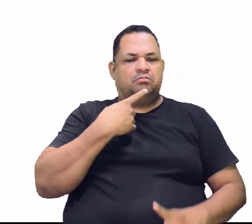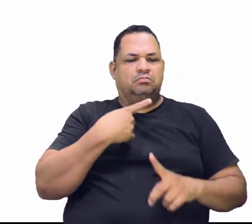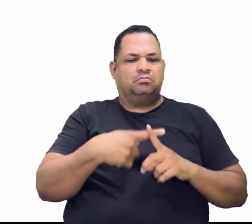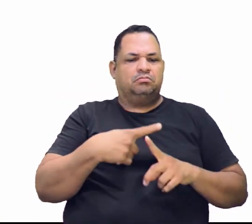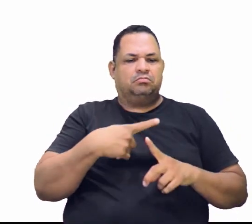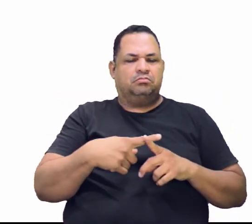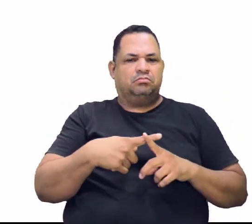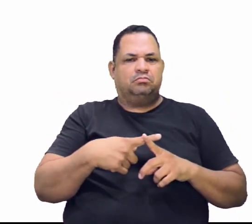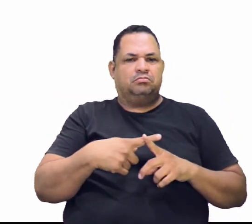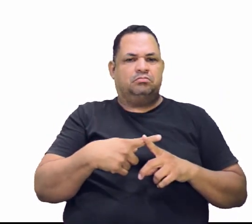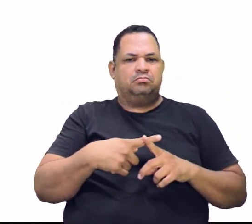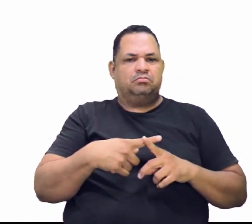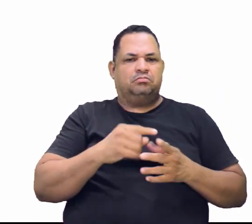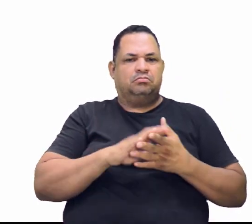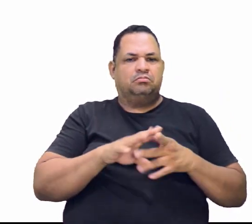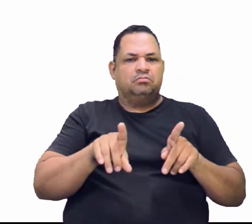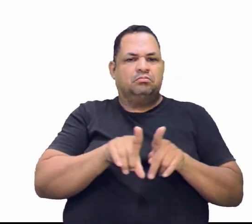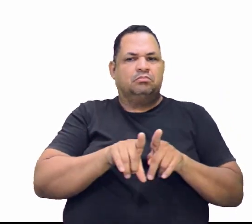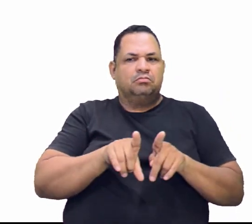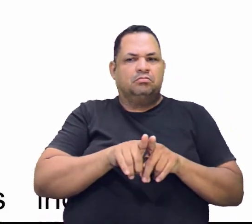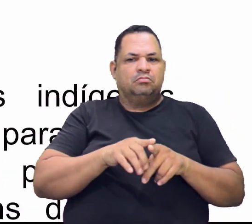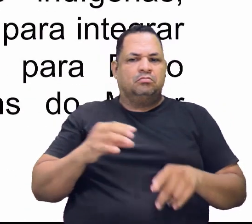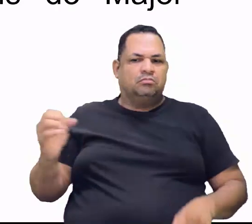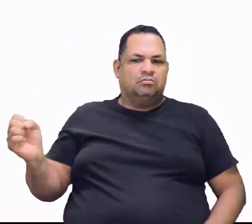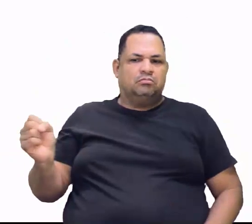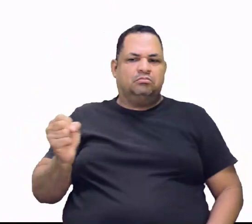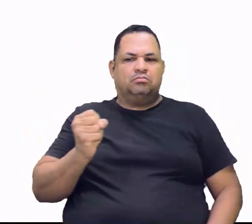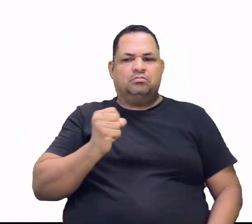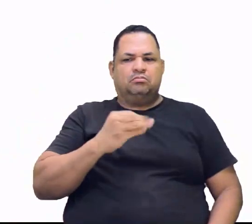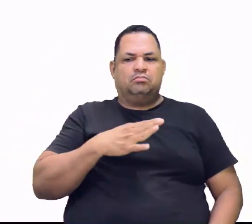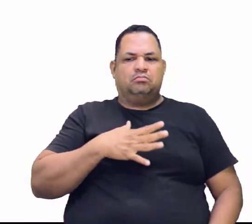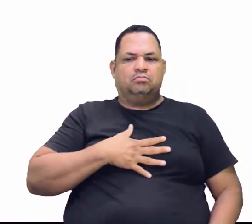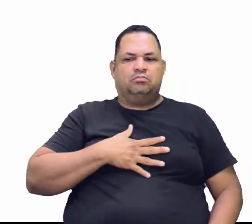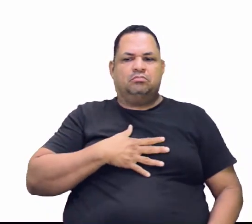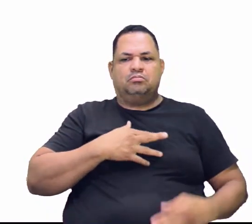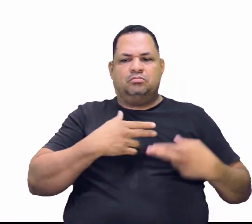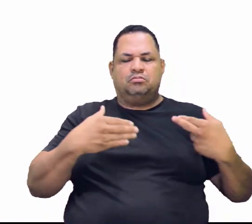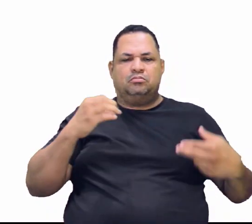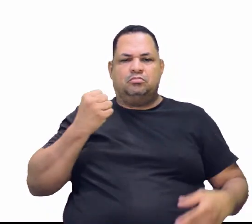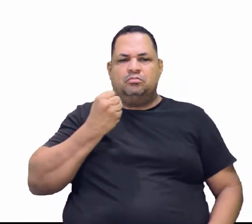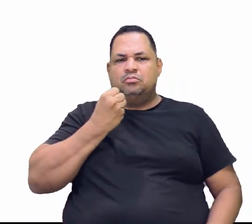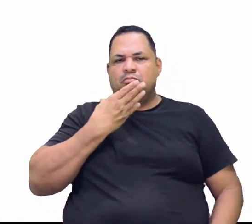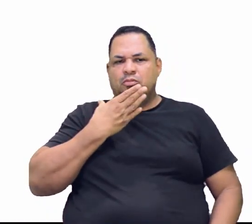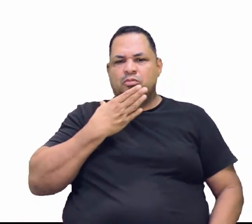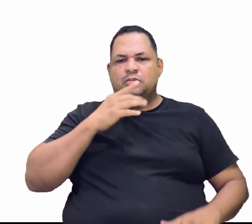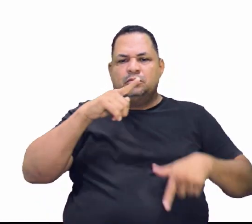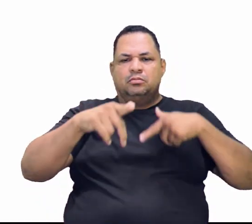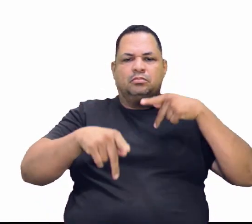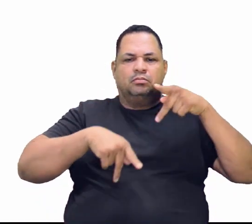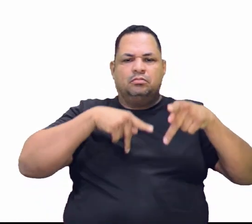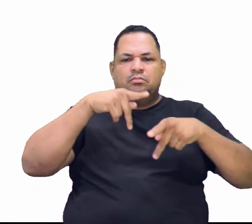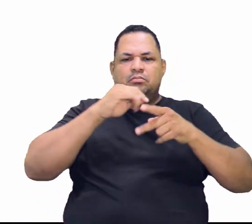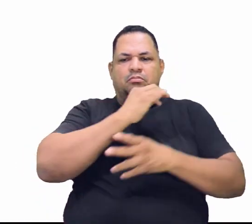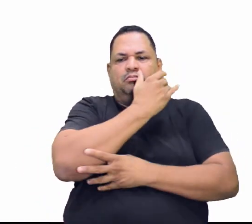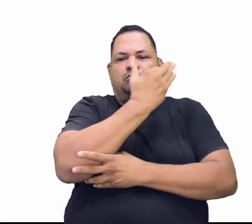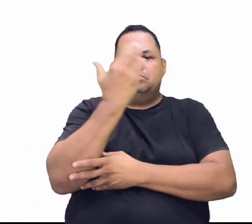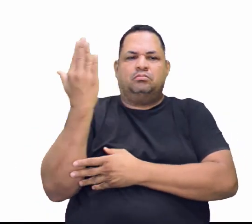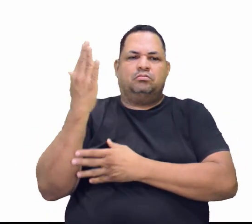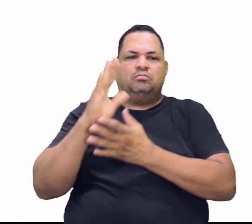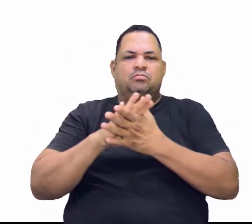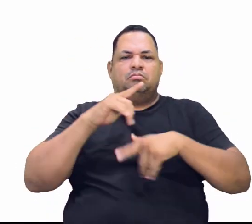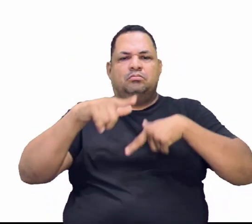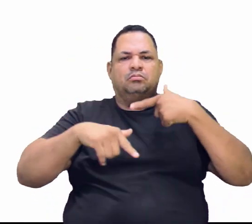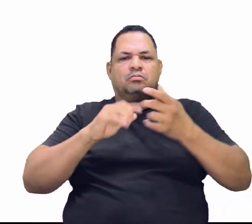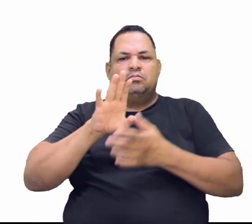porque aí acaba também trazendo novos benefícios para o povo da floresta. Os trabalhos de